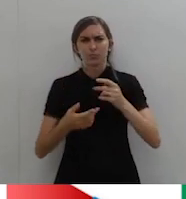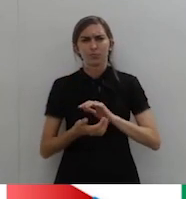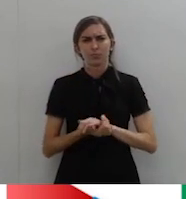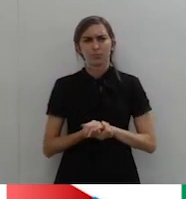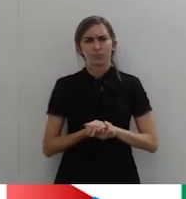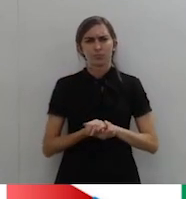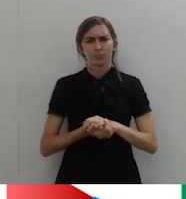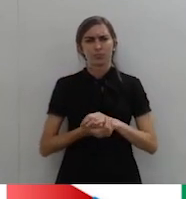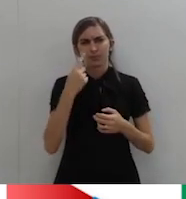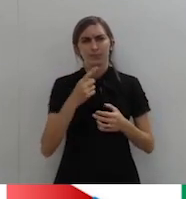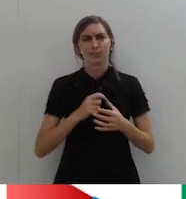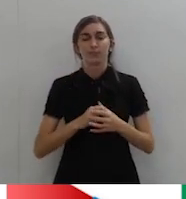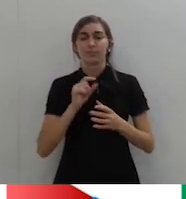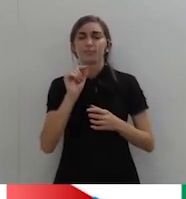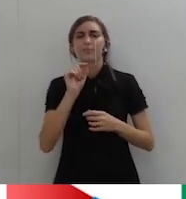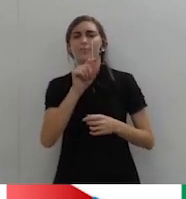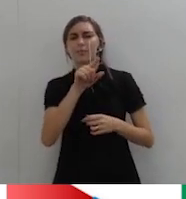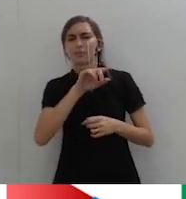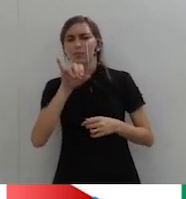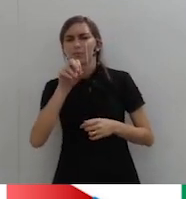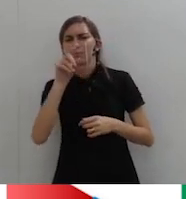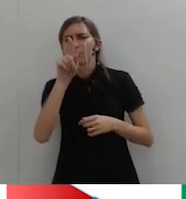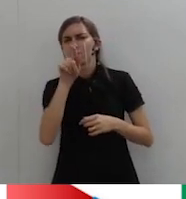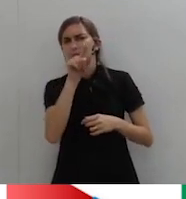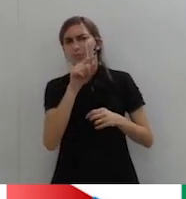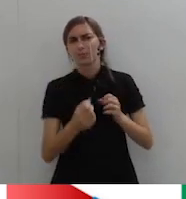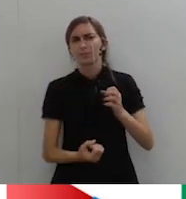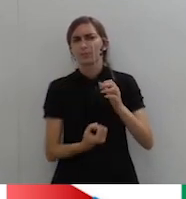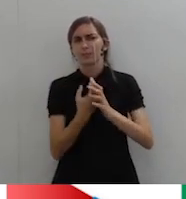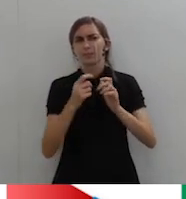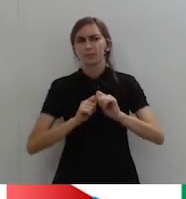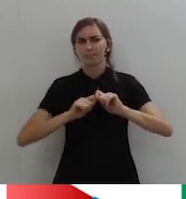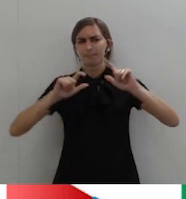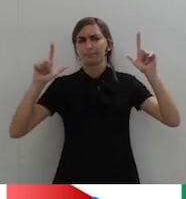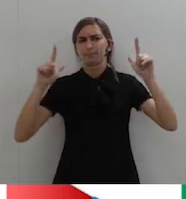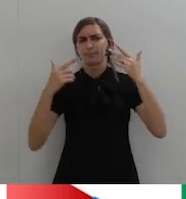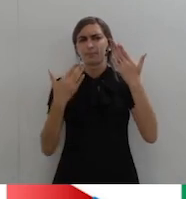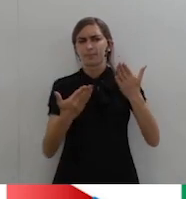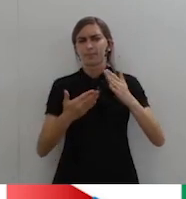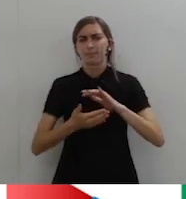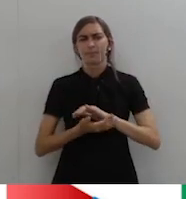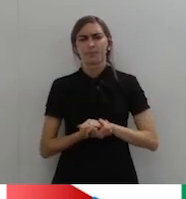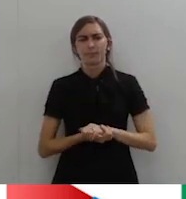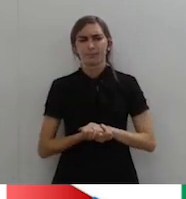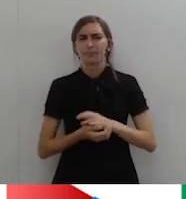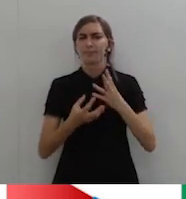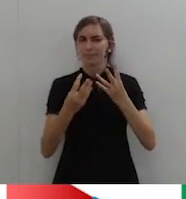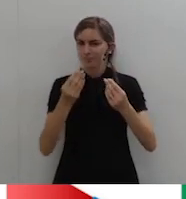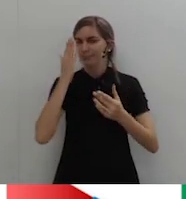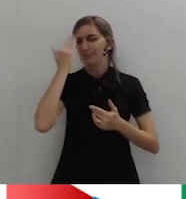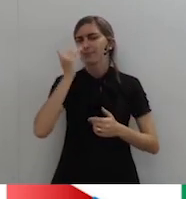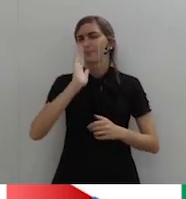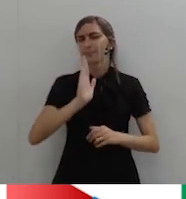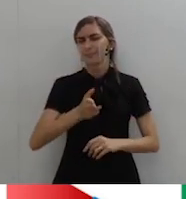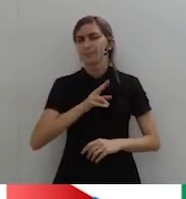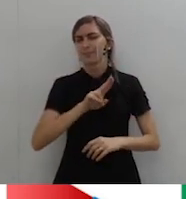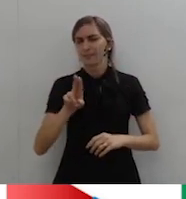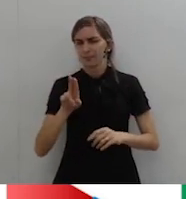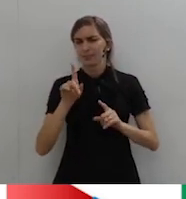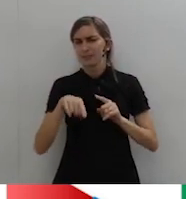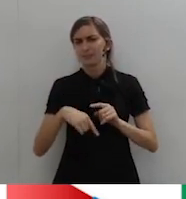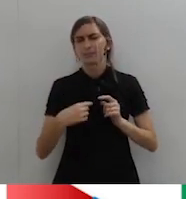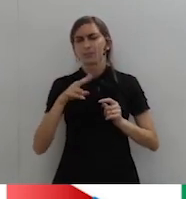falando. Que joguinho é esse que apareceu na tela para vocês? Muitos já sabem o nome,